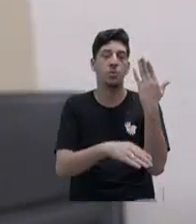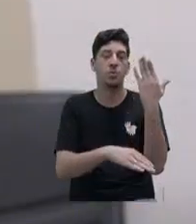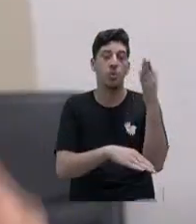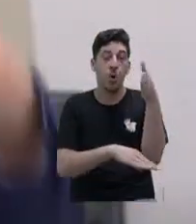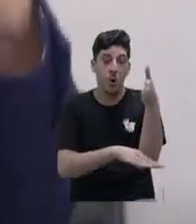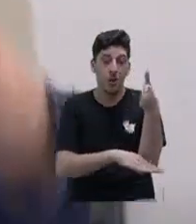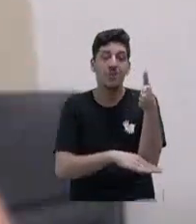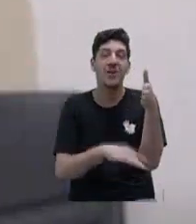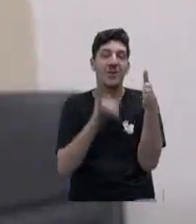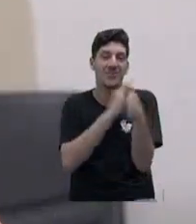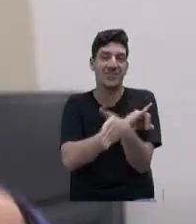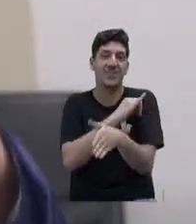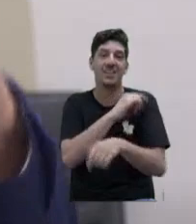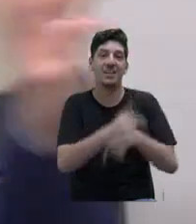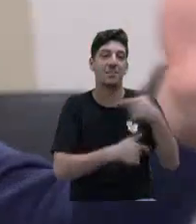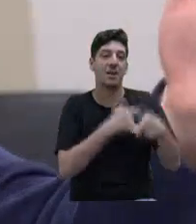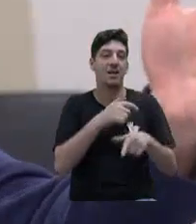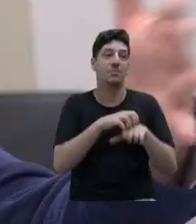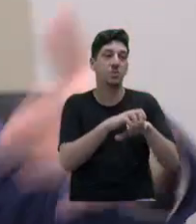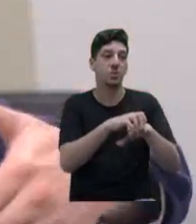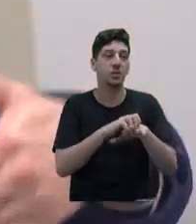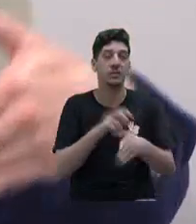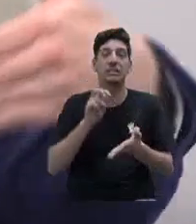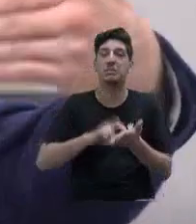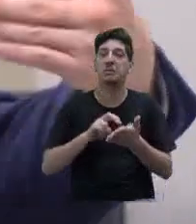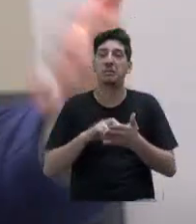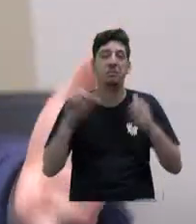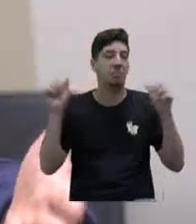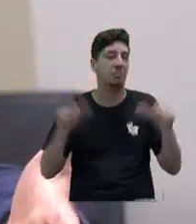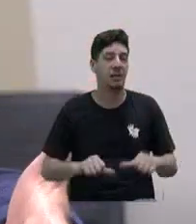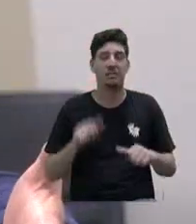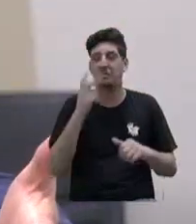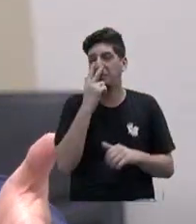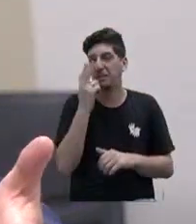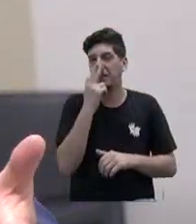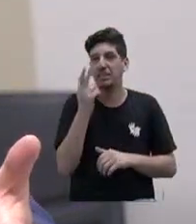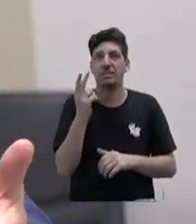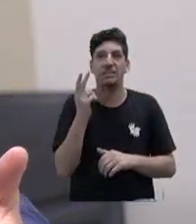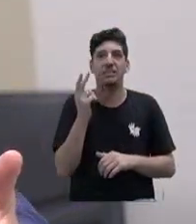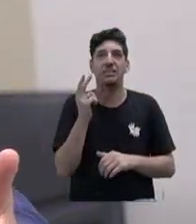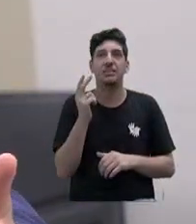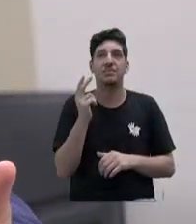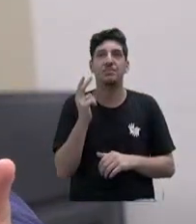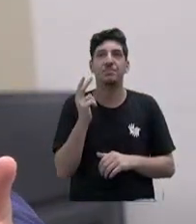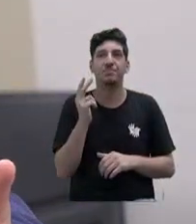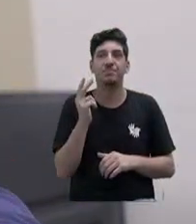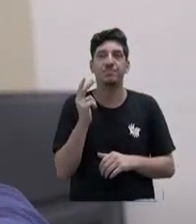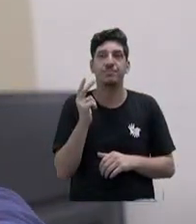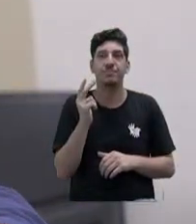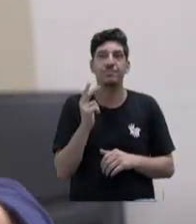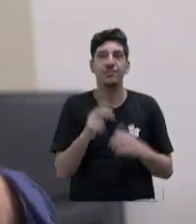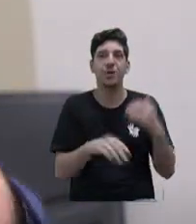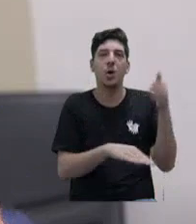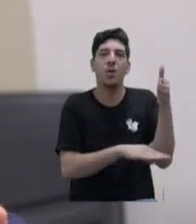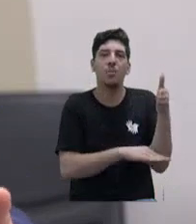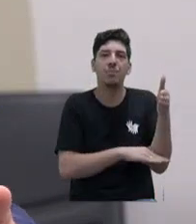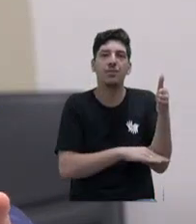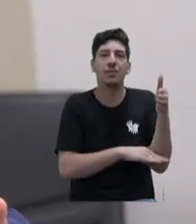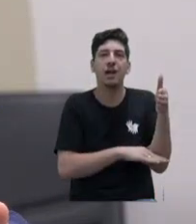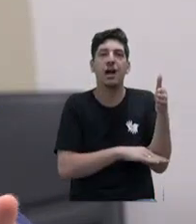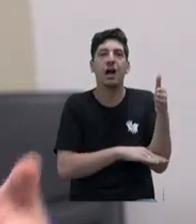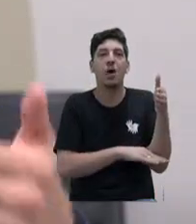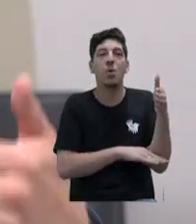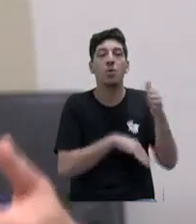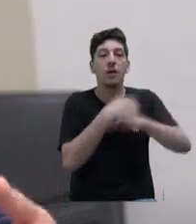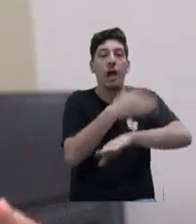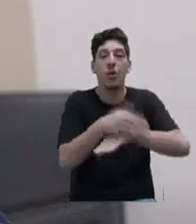no turismo, e de manhã era uma tragédia, parecia que você ia sair de fora do hotel e você ia ser morto na